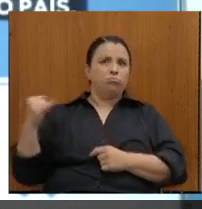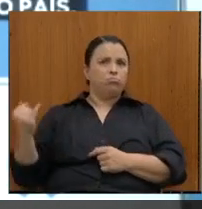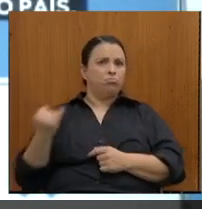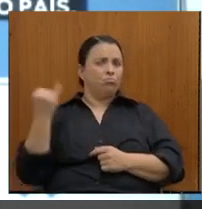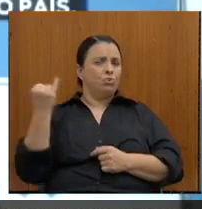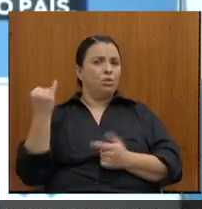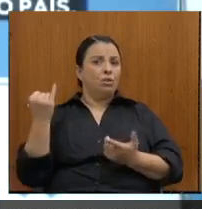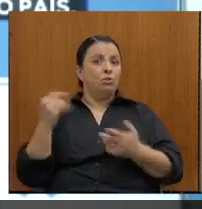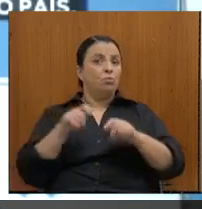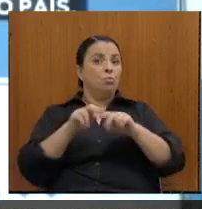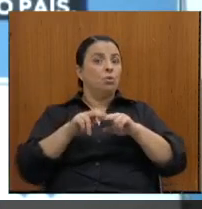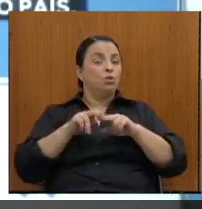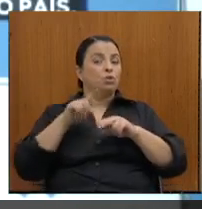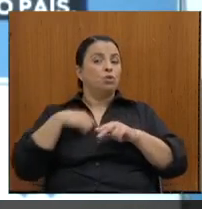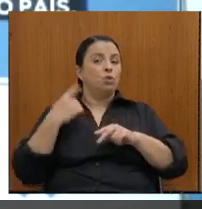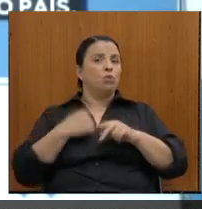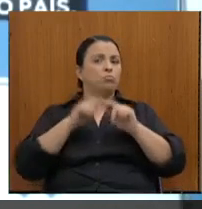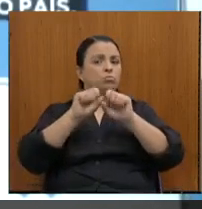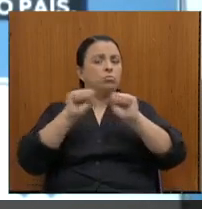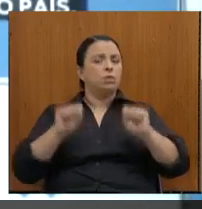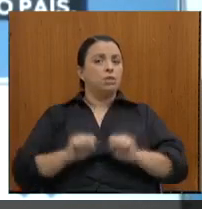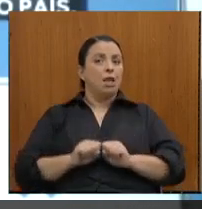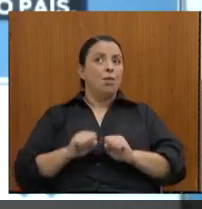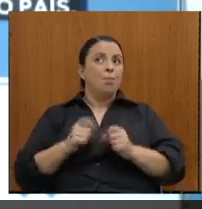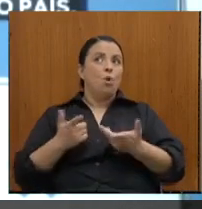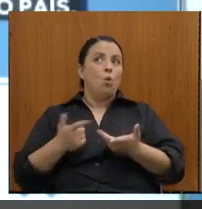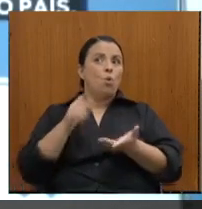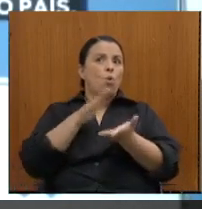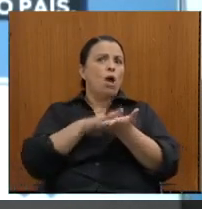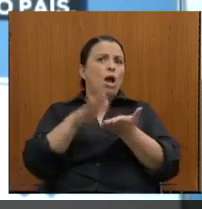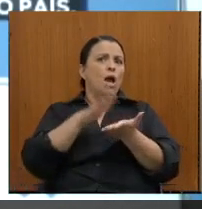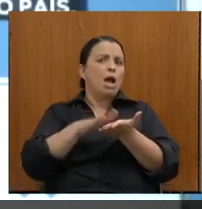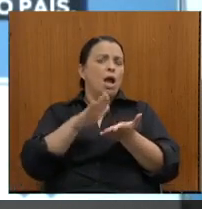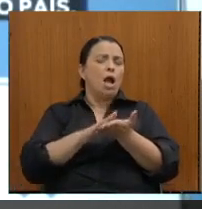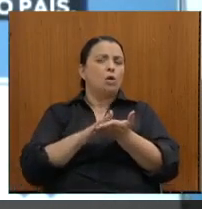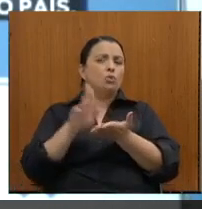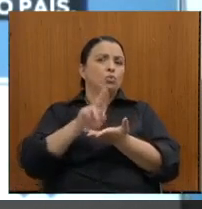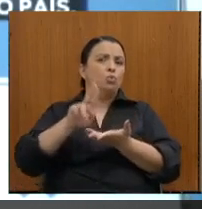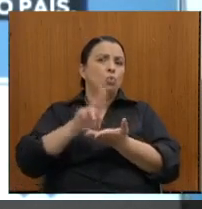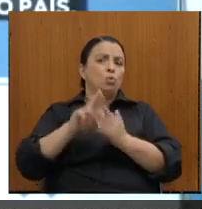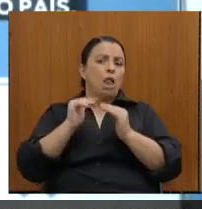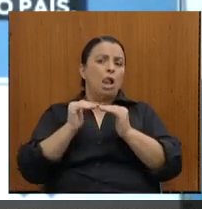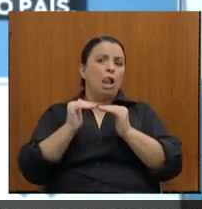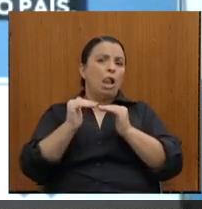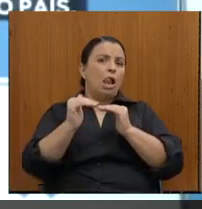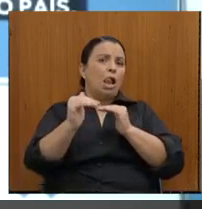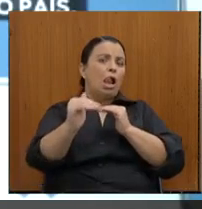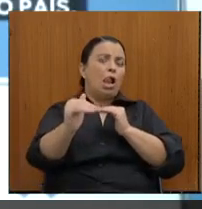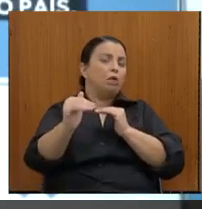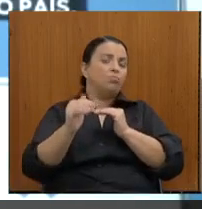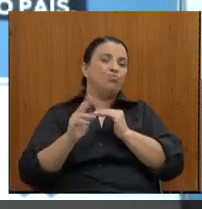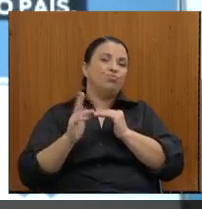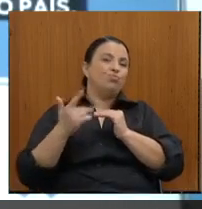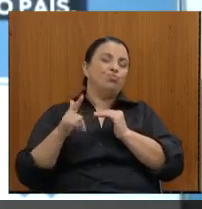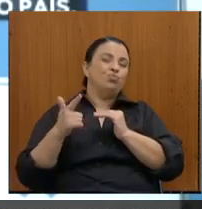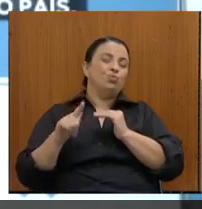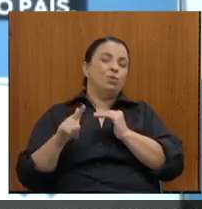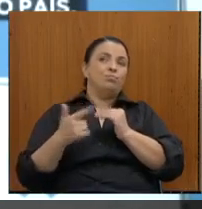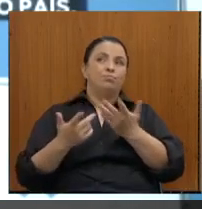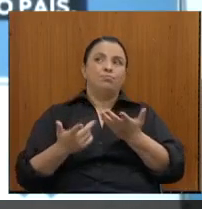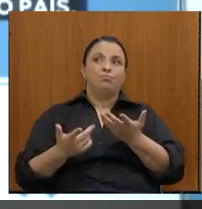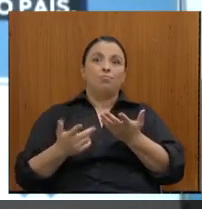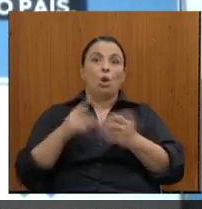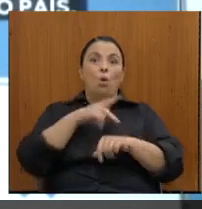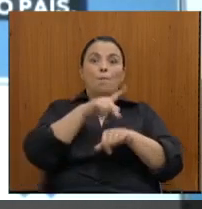ele não tem um consumo lhe né Né o Brasil e não somente o Brasil todos os países do mundo